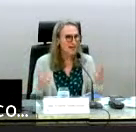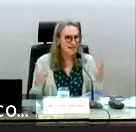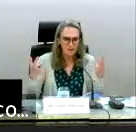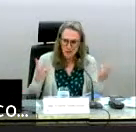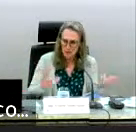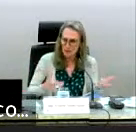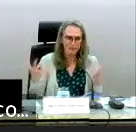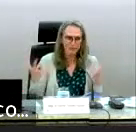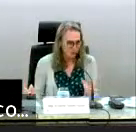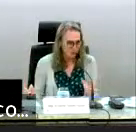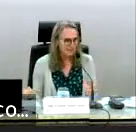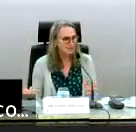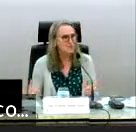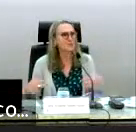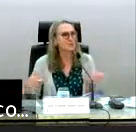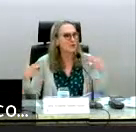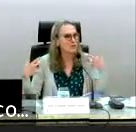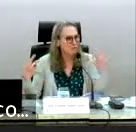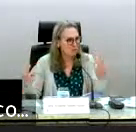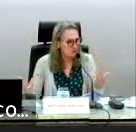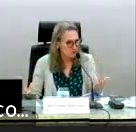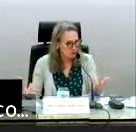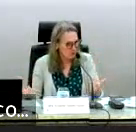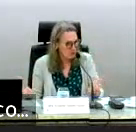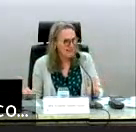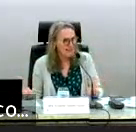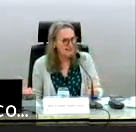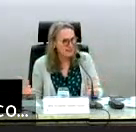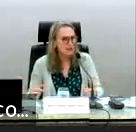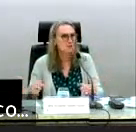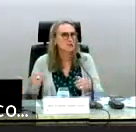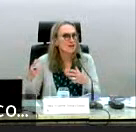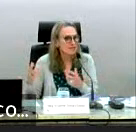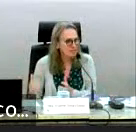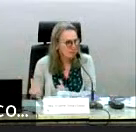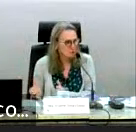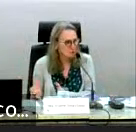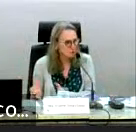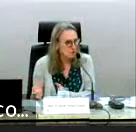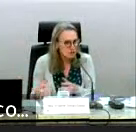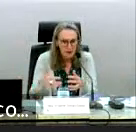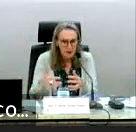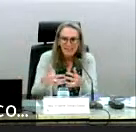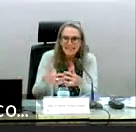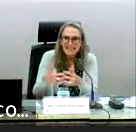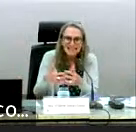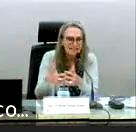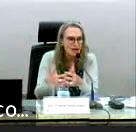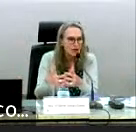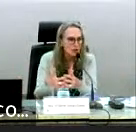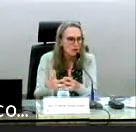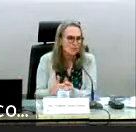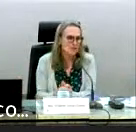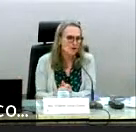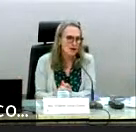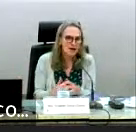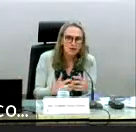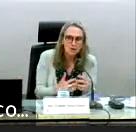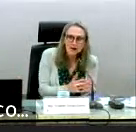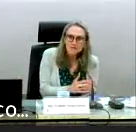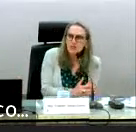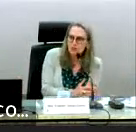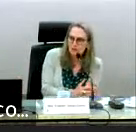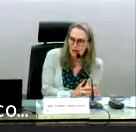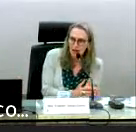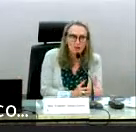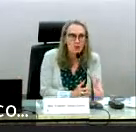magistrados tenham mestrado e doutorado, todos os nossos professores acadêmicos são doutores, mas essa interlocução entre